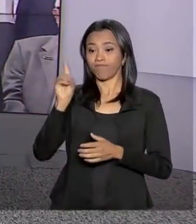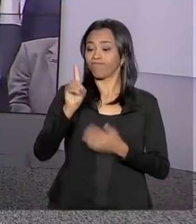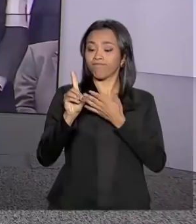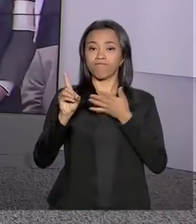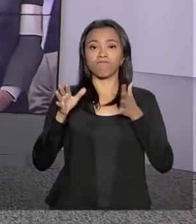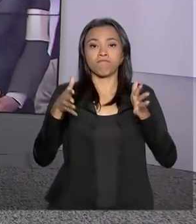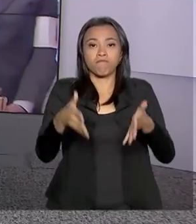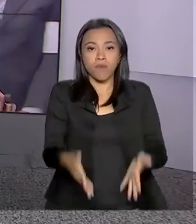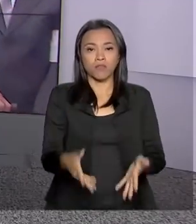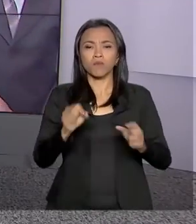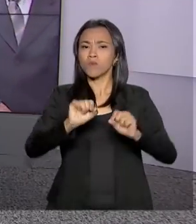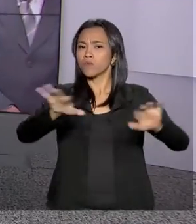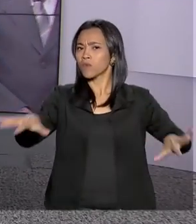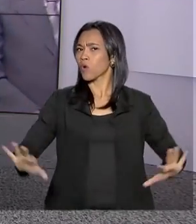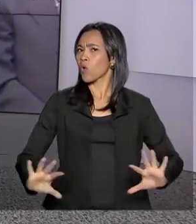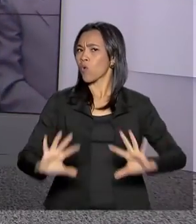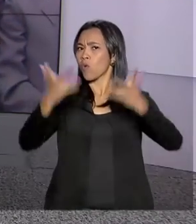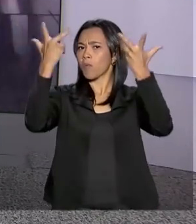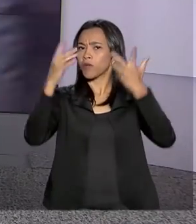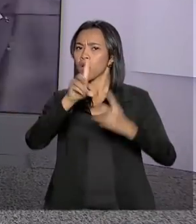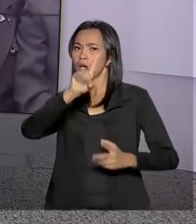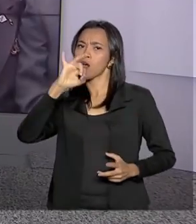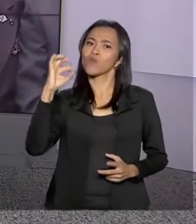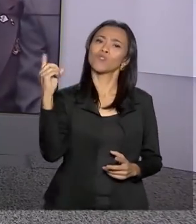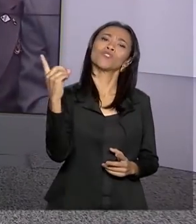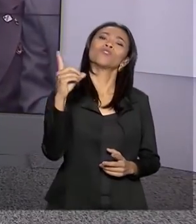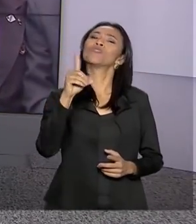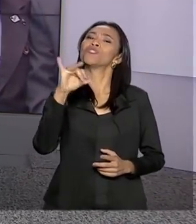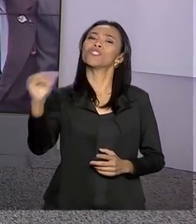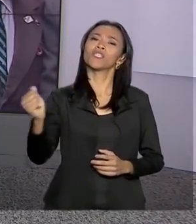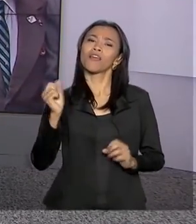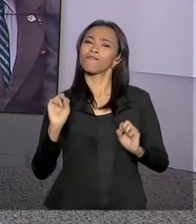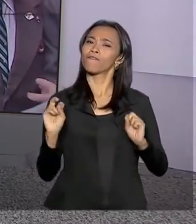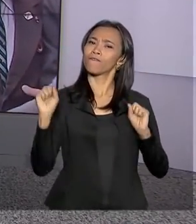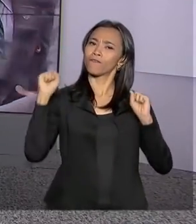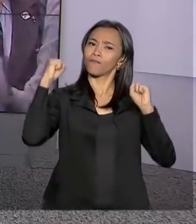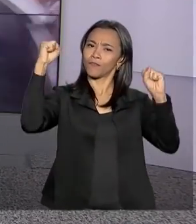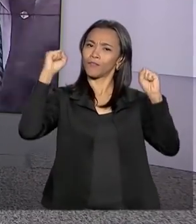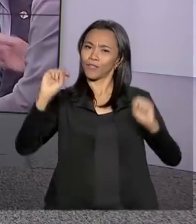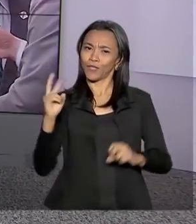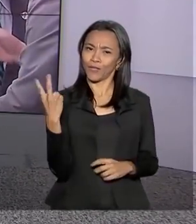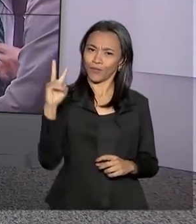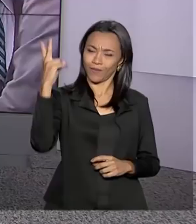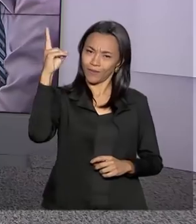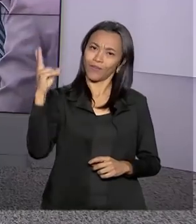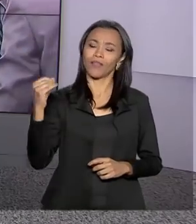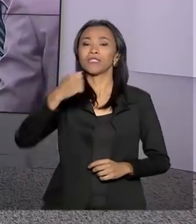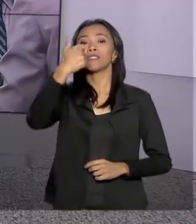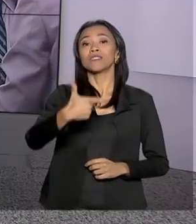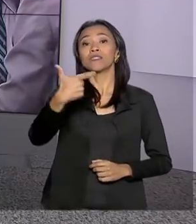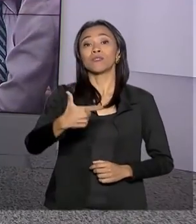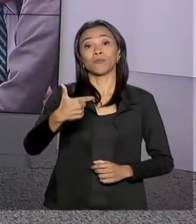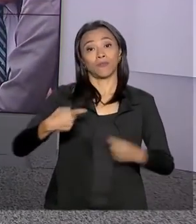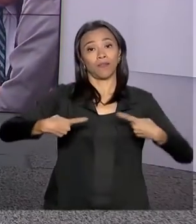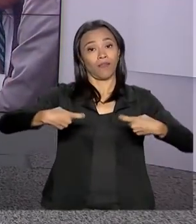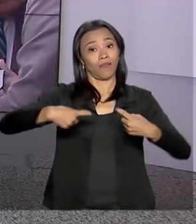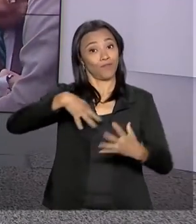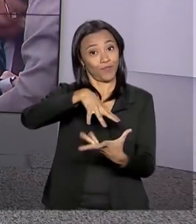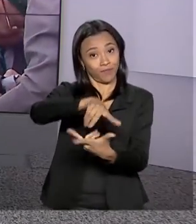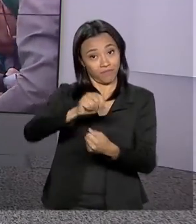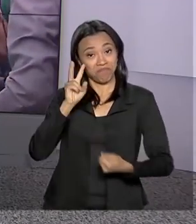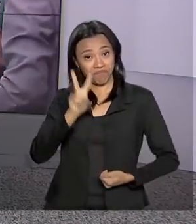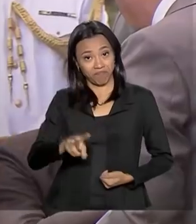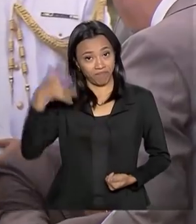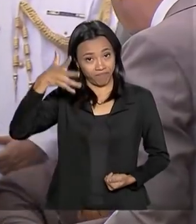da cerimônia em comemoração ao dia da vitória na segunda guerra mundial vamos acompanhar fala do presidente